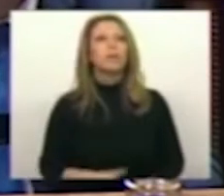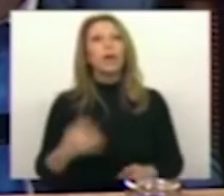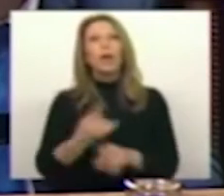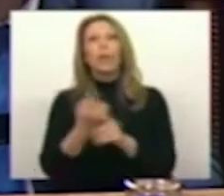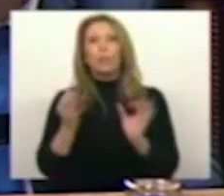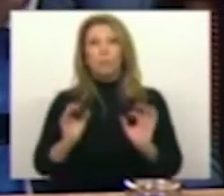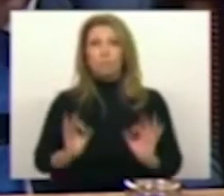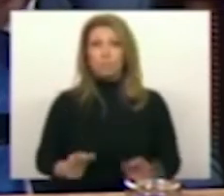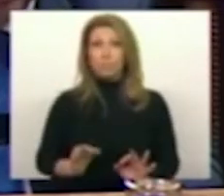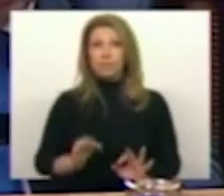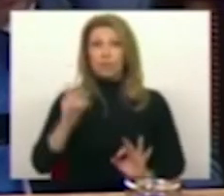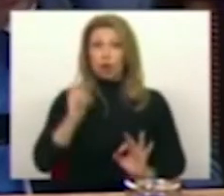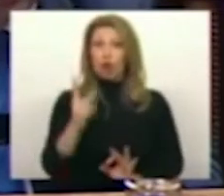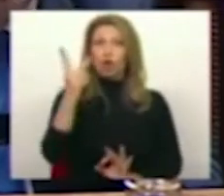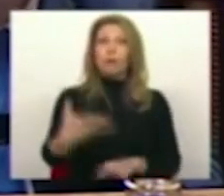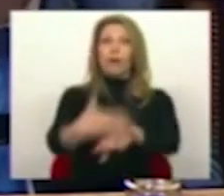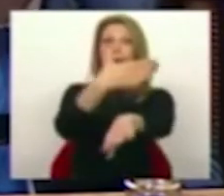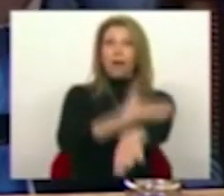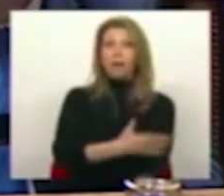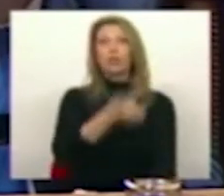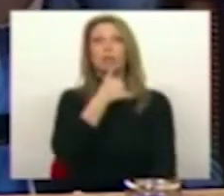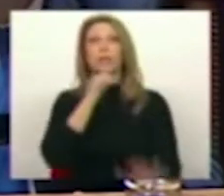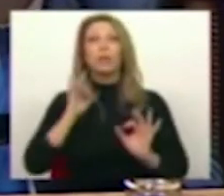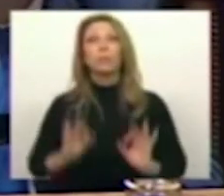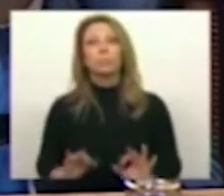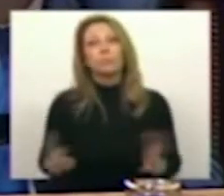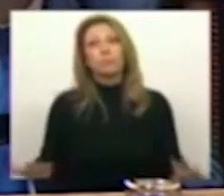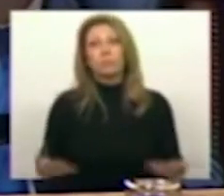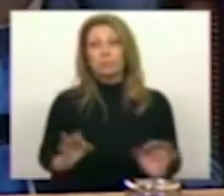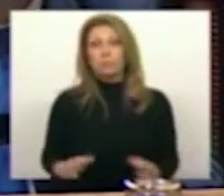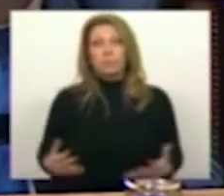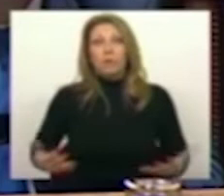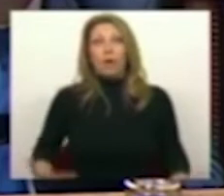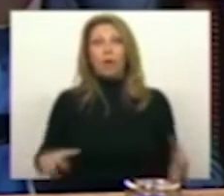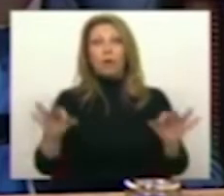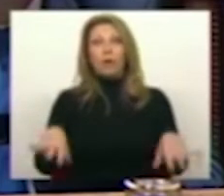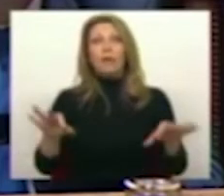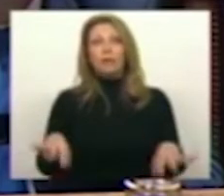Porque tem que ser tomada com 2 anos de antecedência e, portanto, tinha que ser tomada neste final,